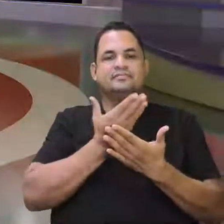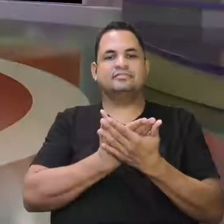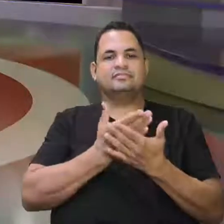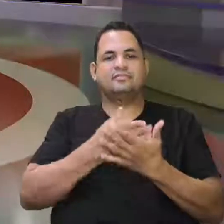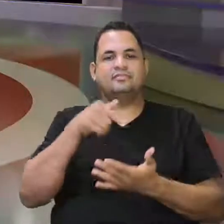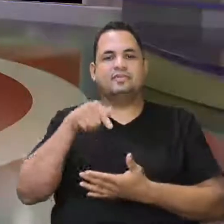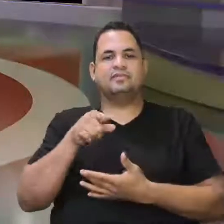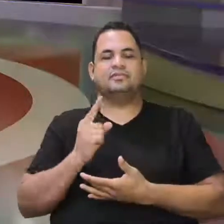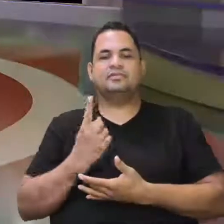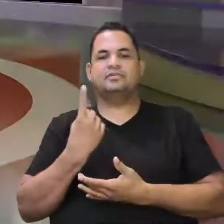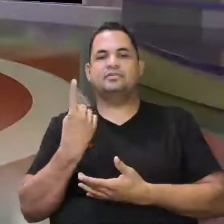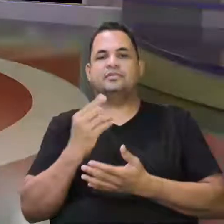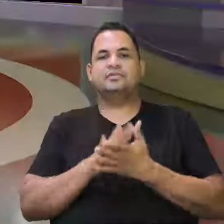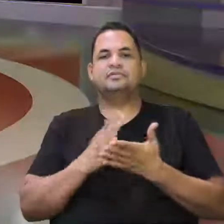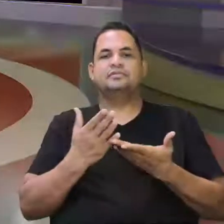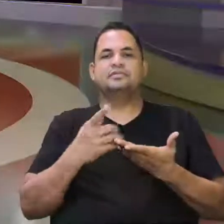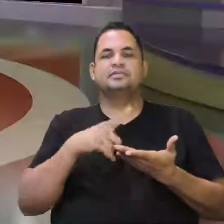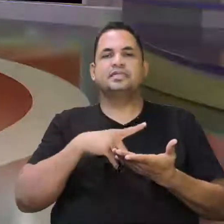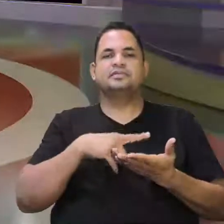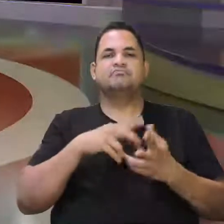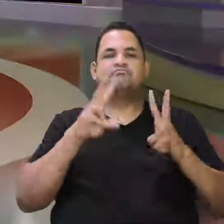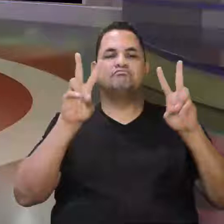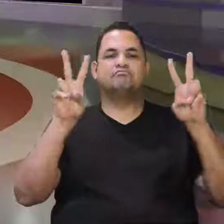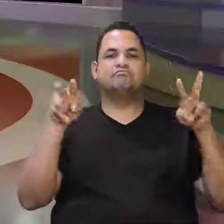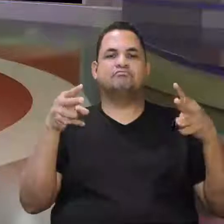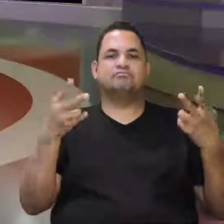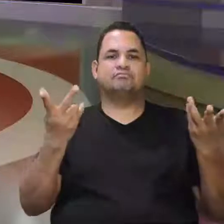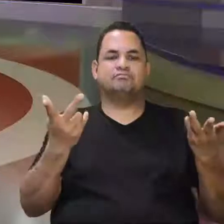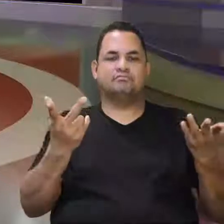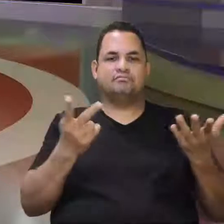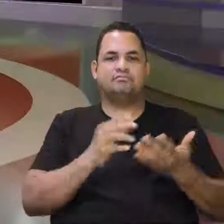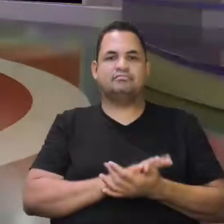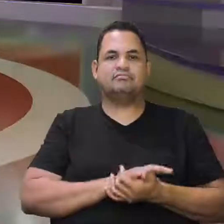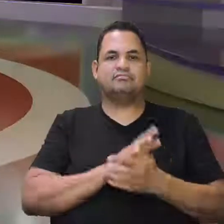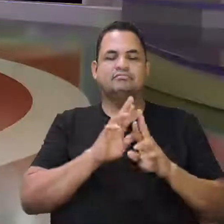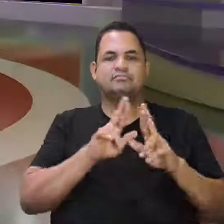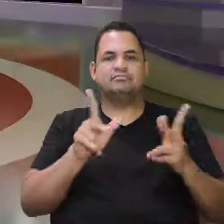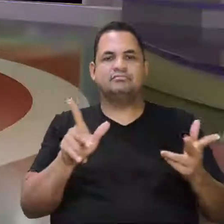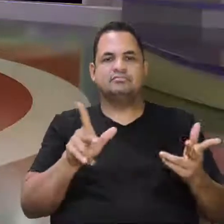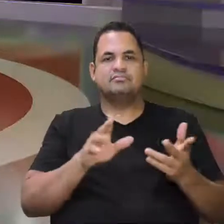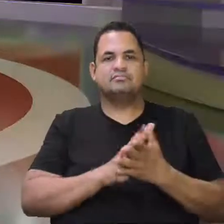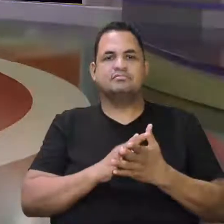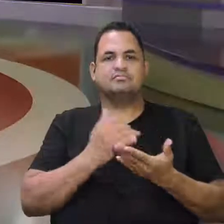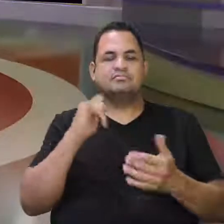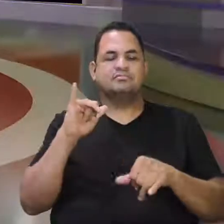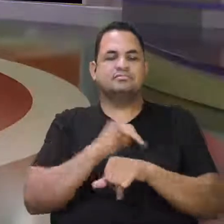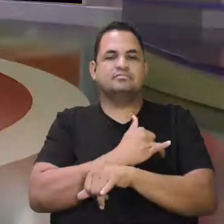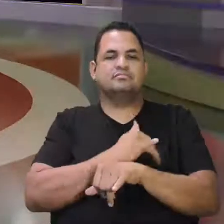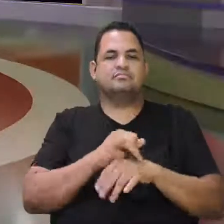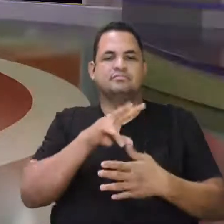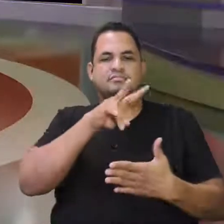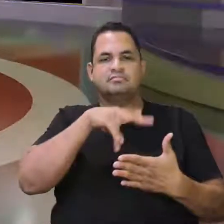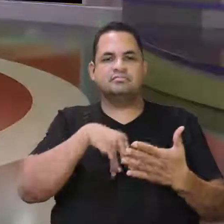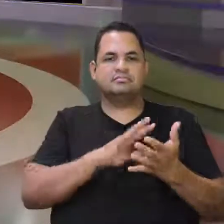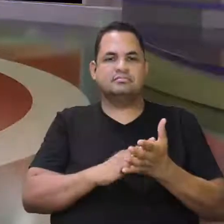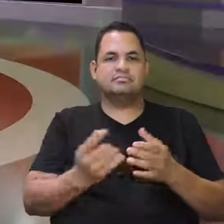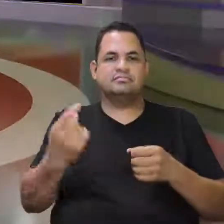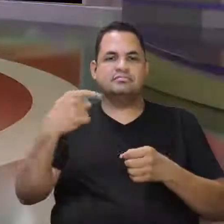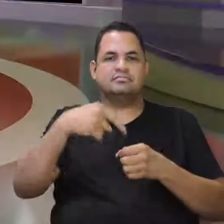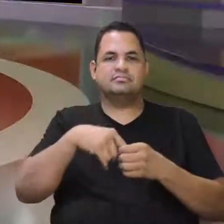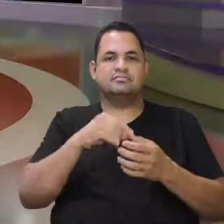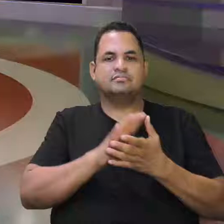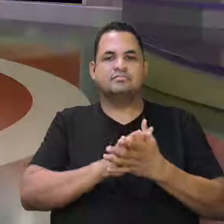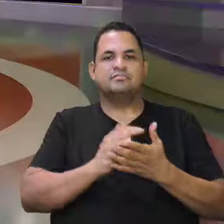aula 7.1, que trouxe um tema um pouco diferente das estratégias de leitura. Vamos voltar para a